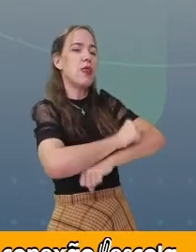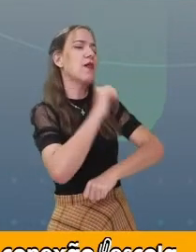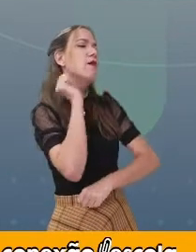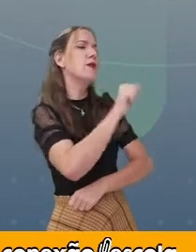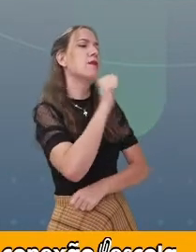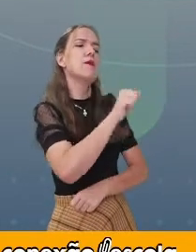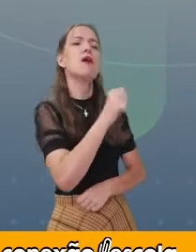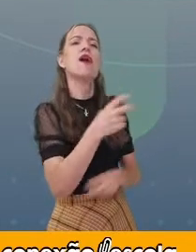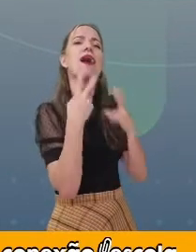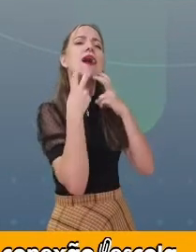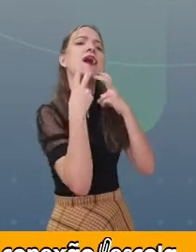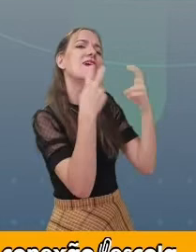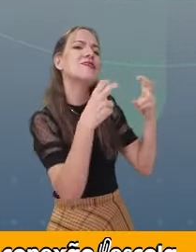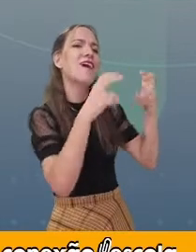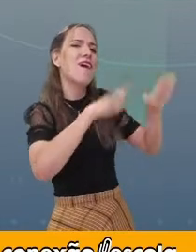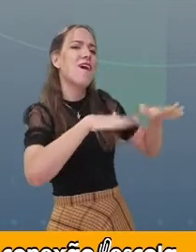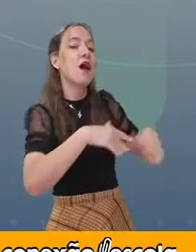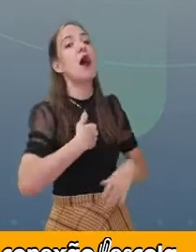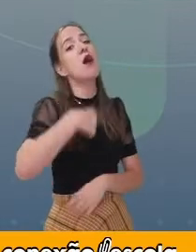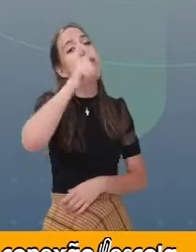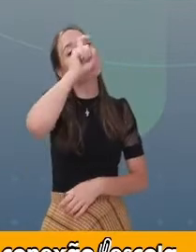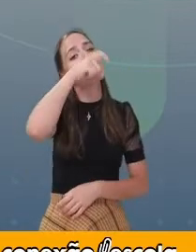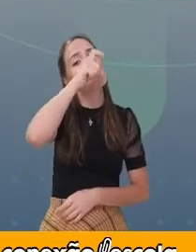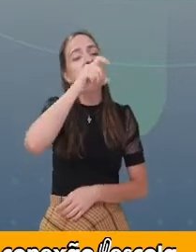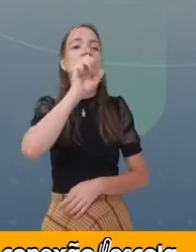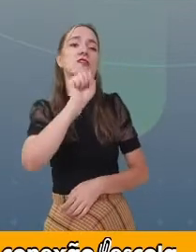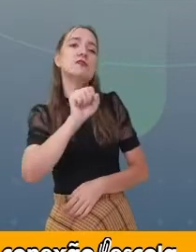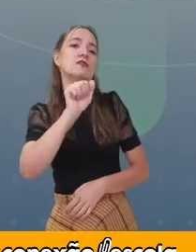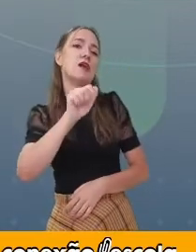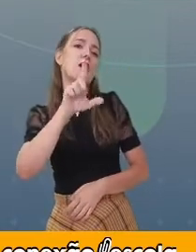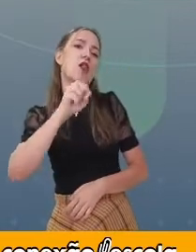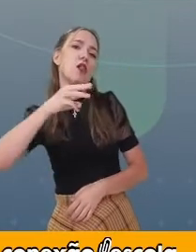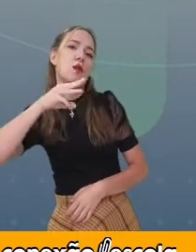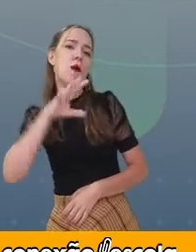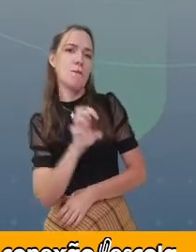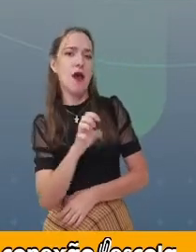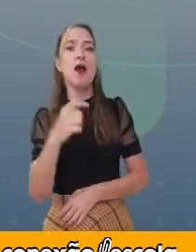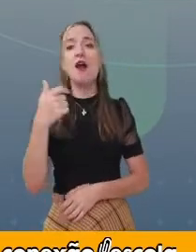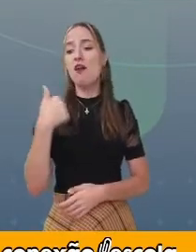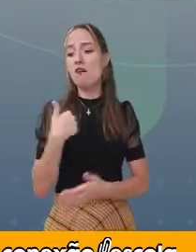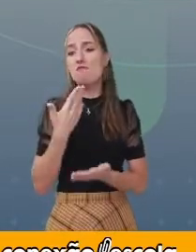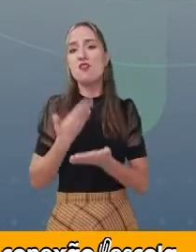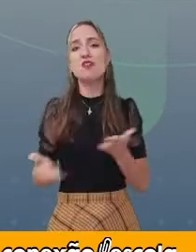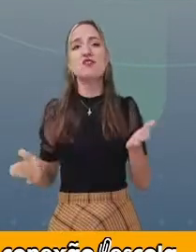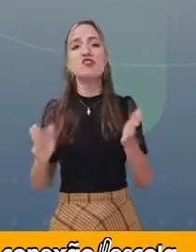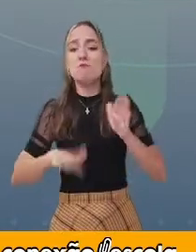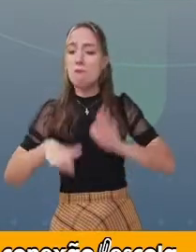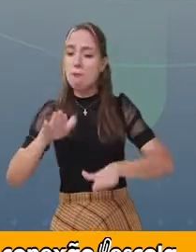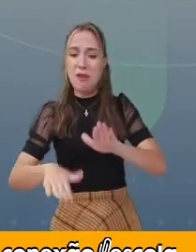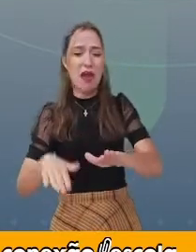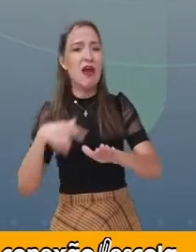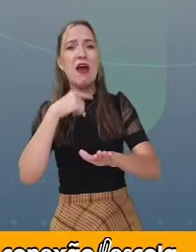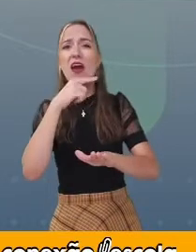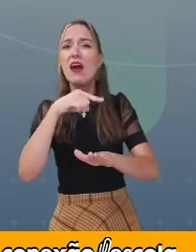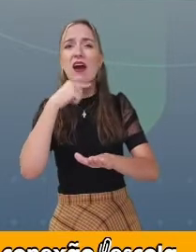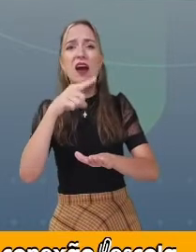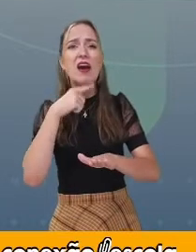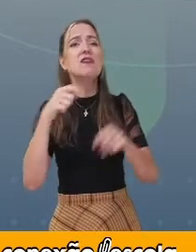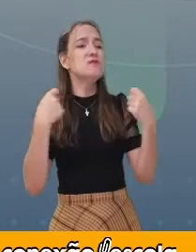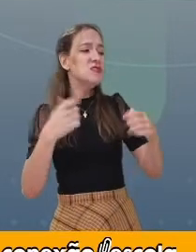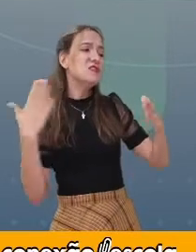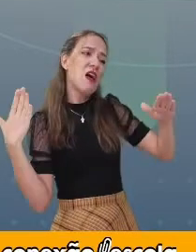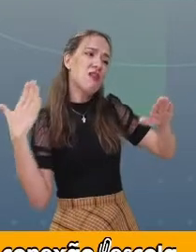gritou: "Sou a bruxa Salomé e acabei de perder o pé. Deixem-me